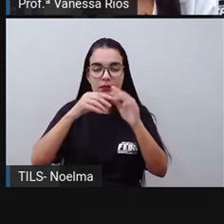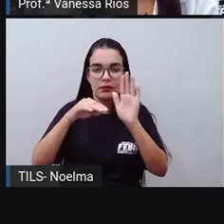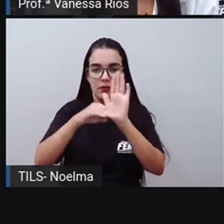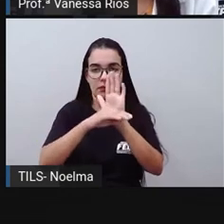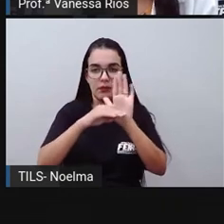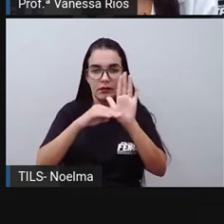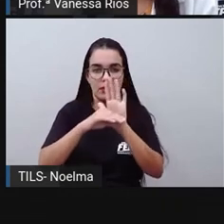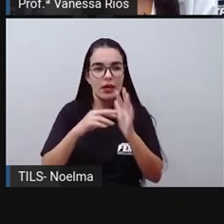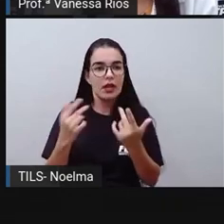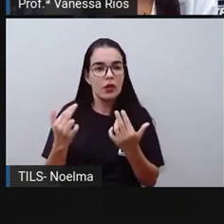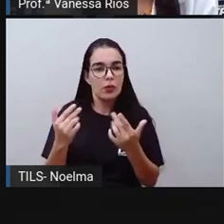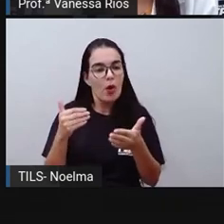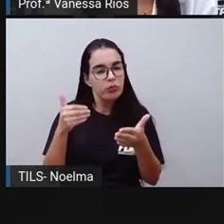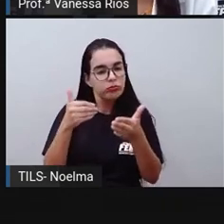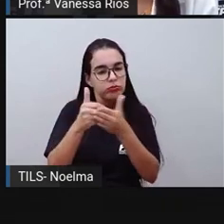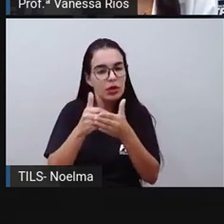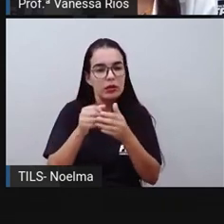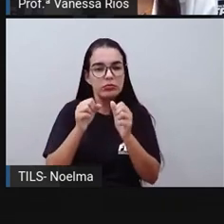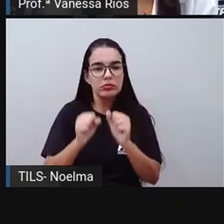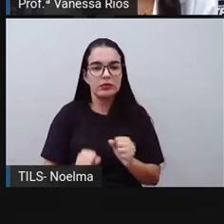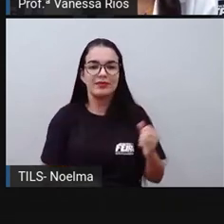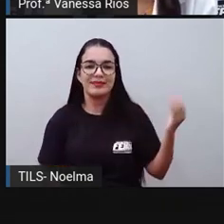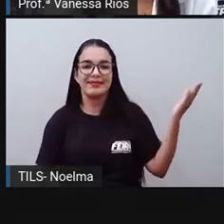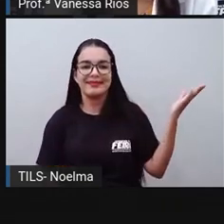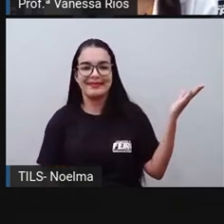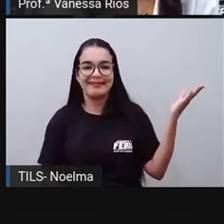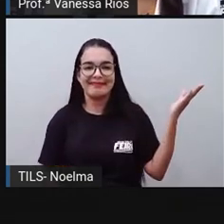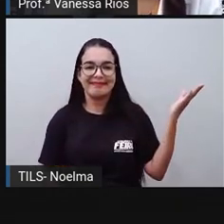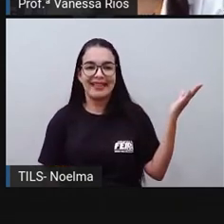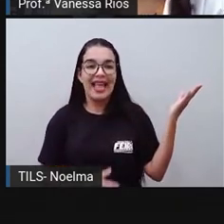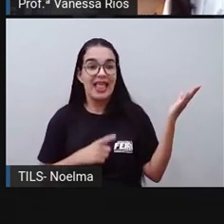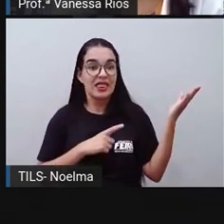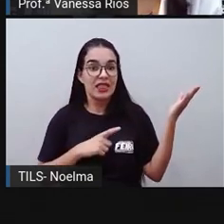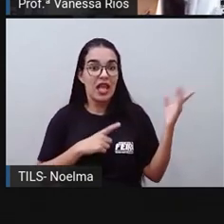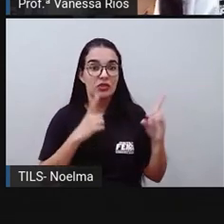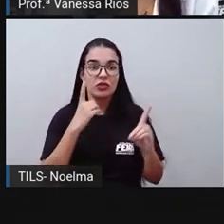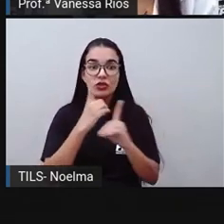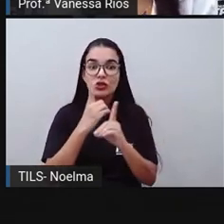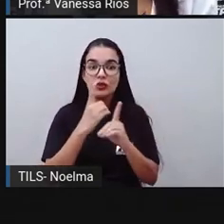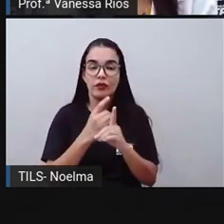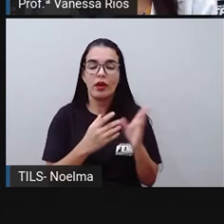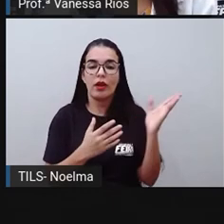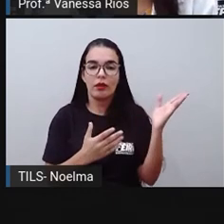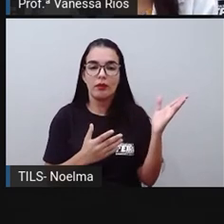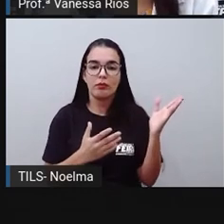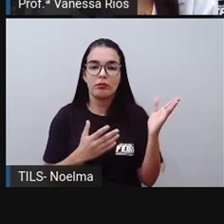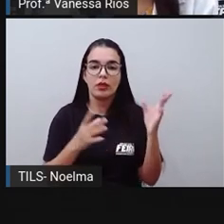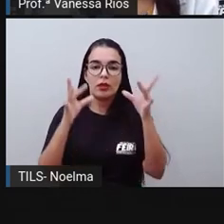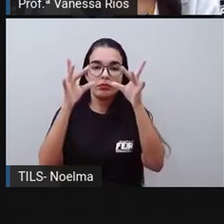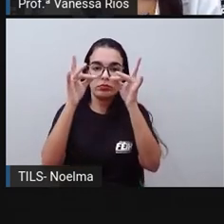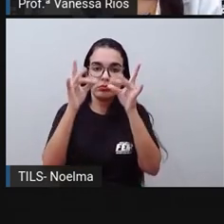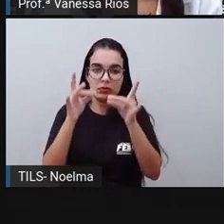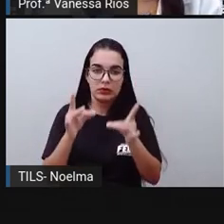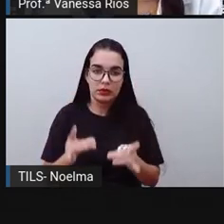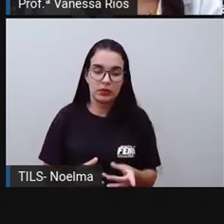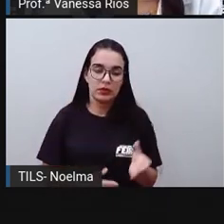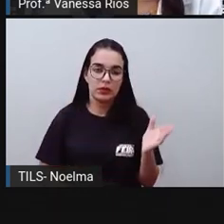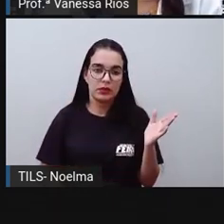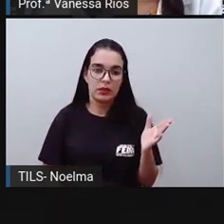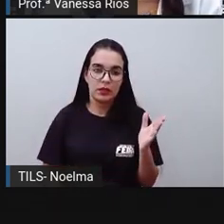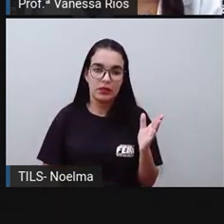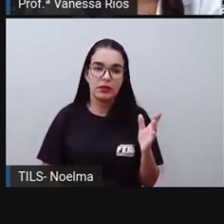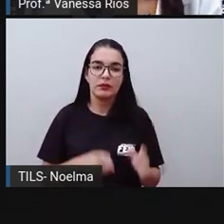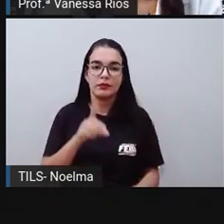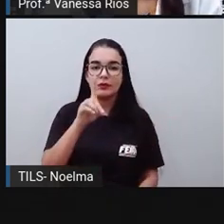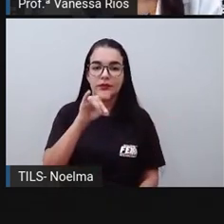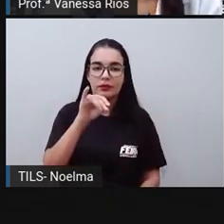ou se aproxime o máximo possível do dividendo. E aí a gente identifica aí os elementos que compõem a divisão.